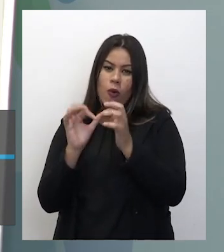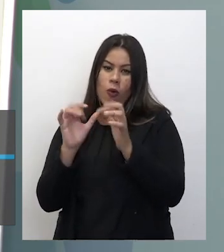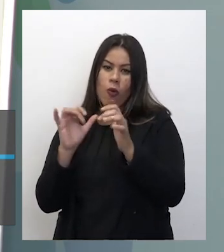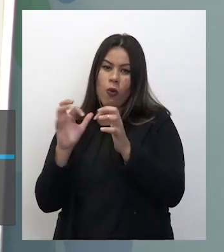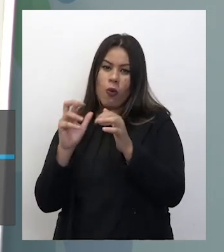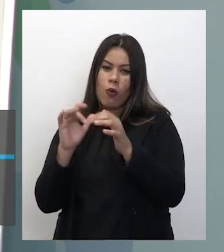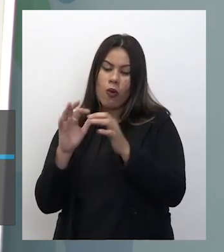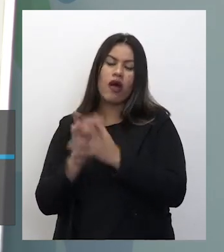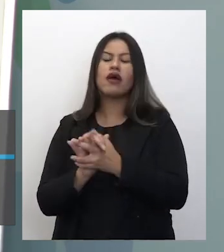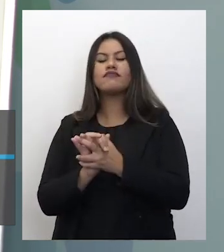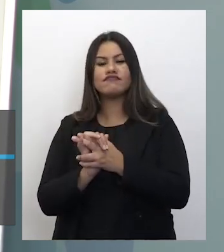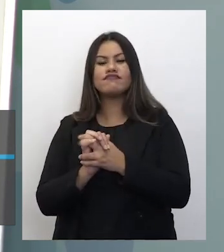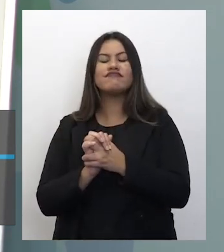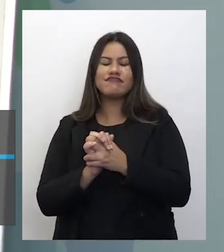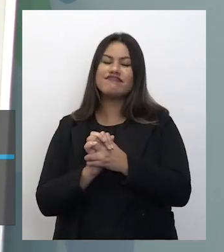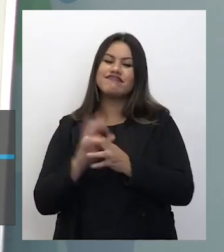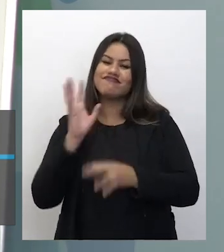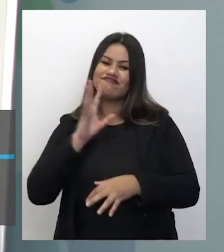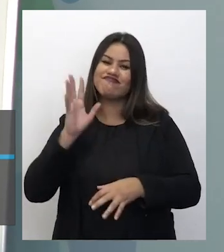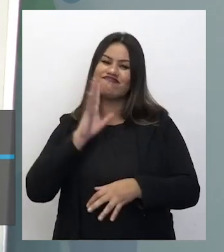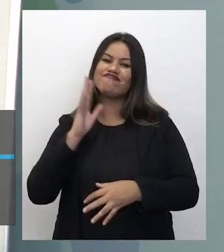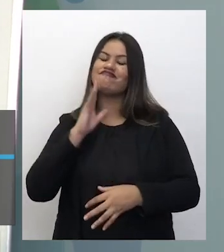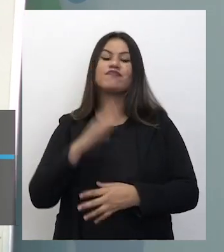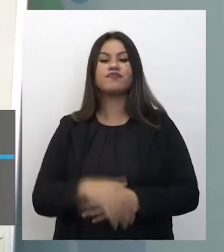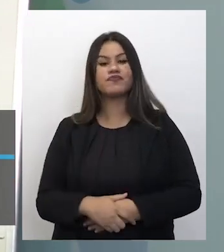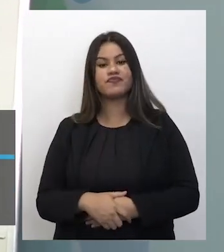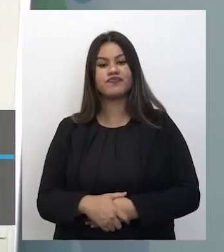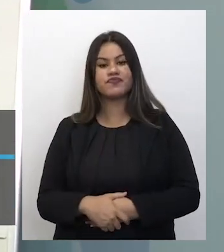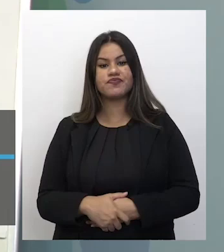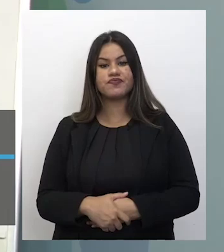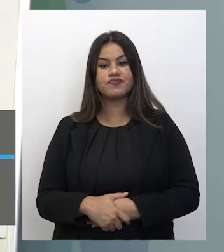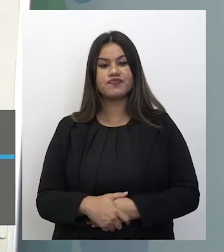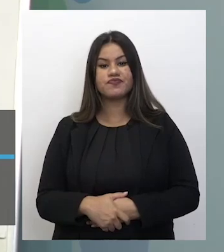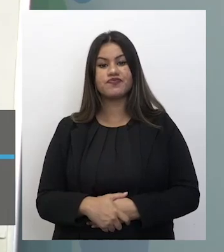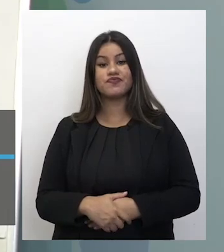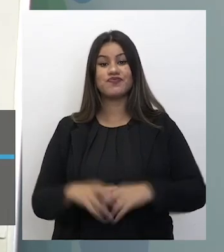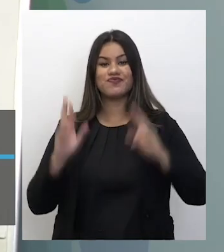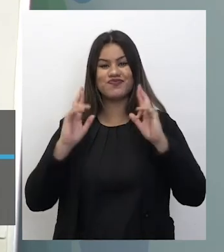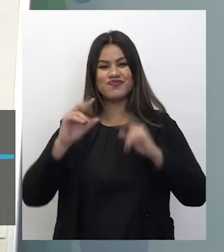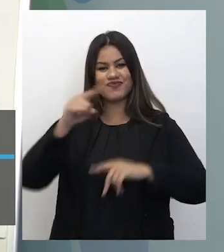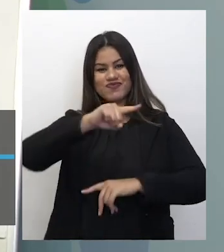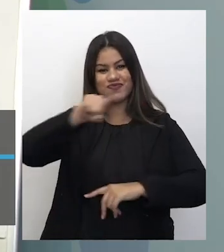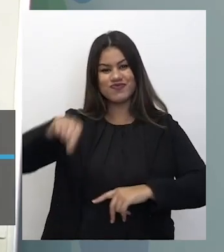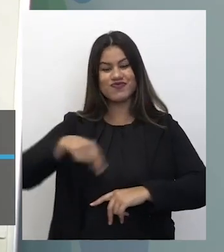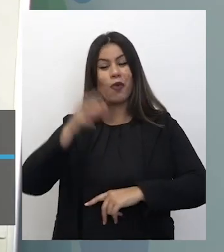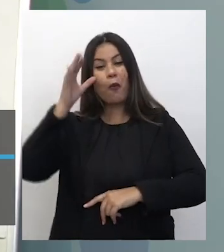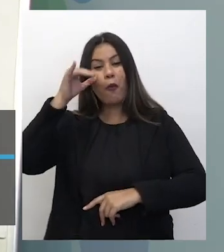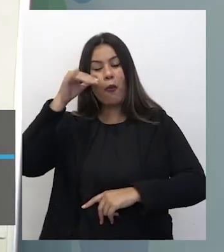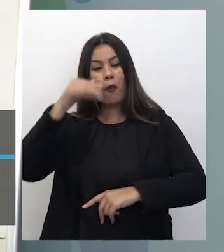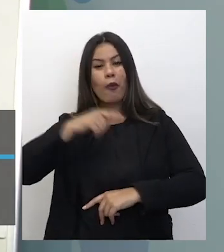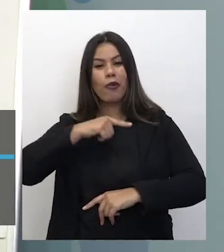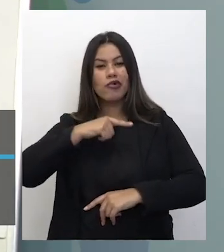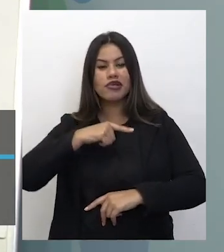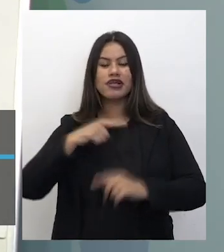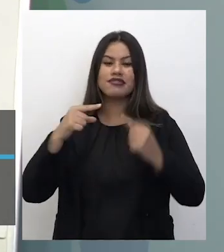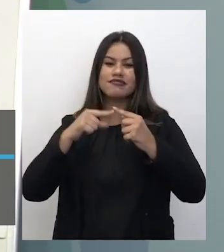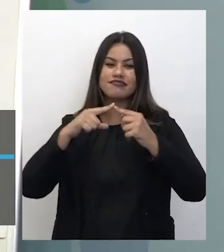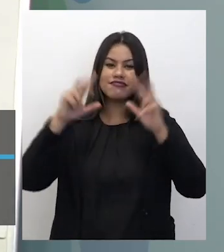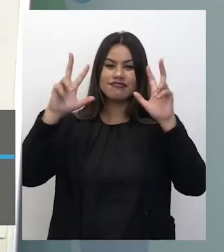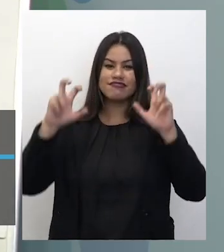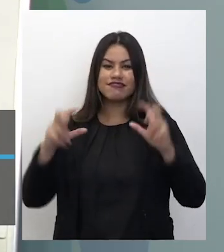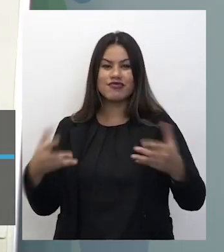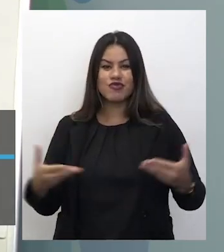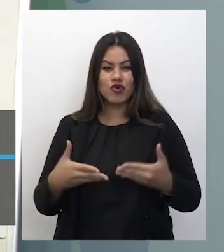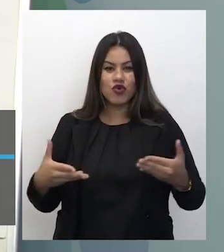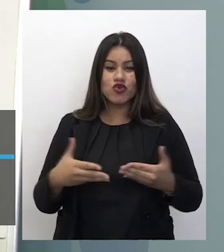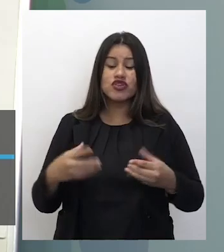um segredo muito grande. Eu espero que tenha atiçado a curiosidade de vocês esse tema que eu trouxe para a aula de hoje, que